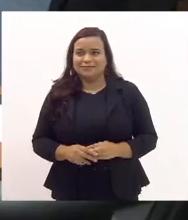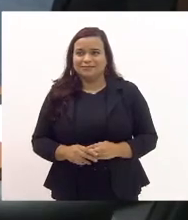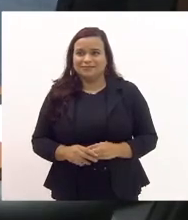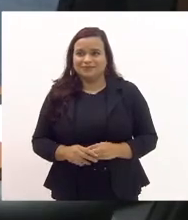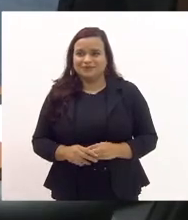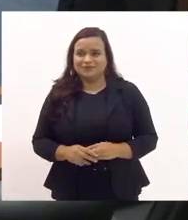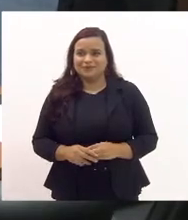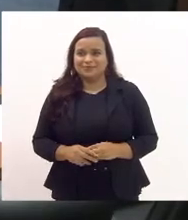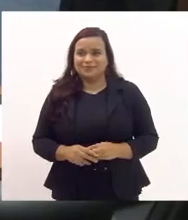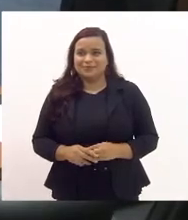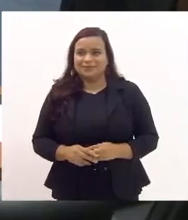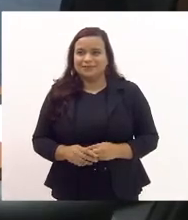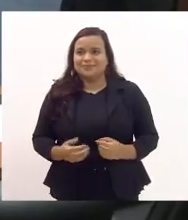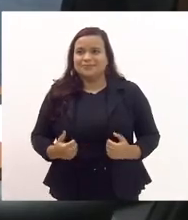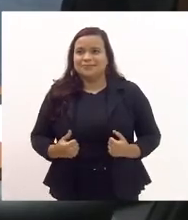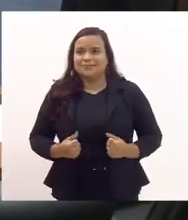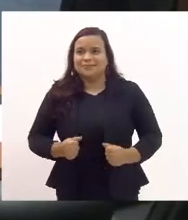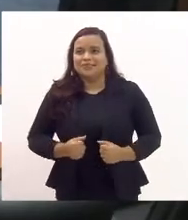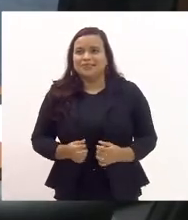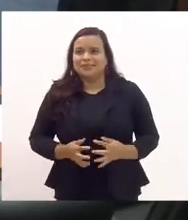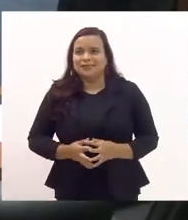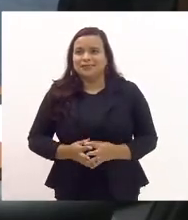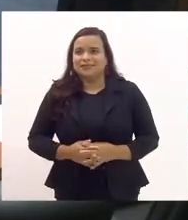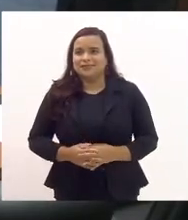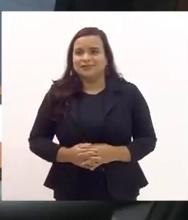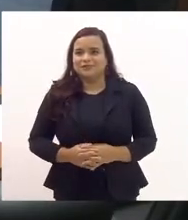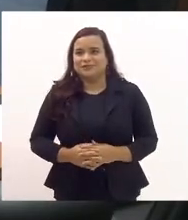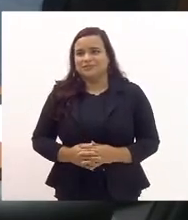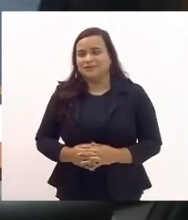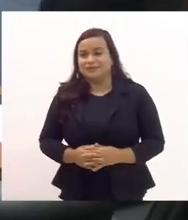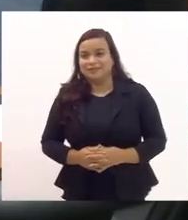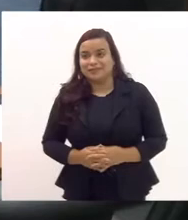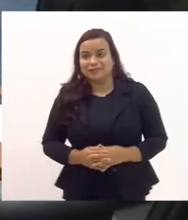E aí E aí